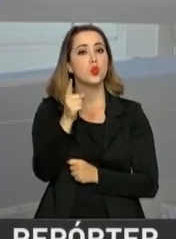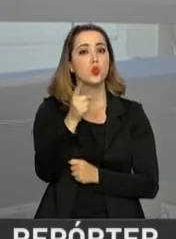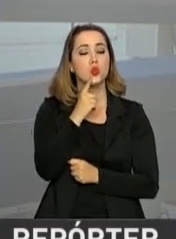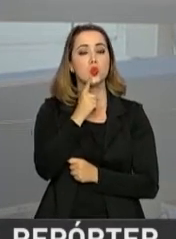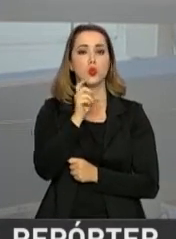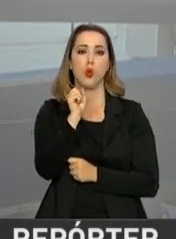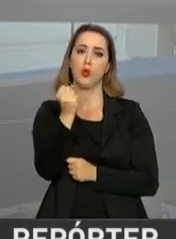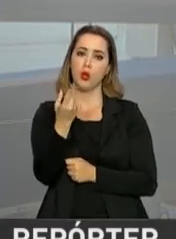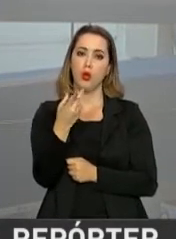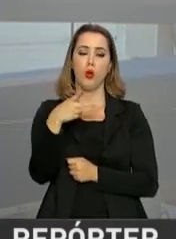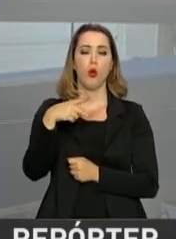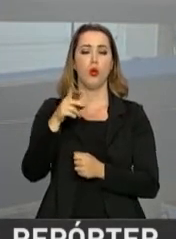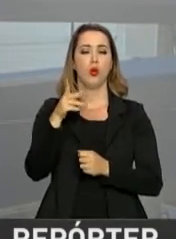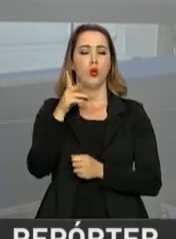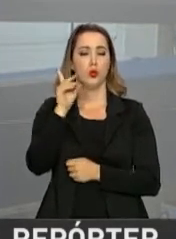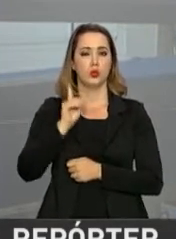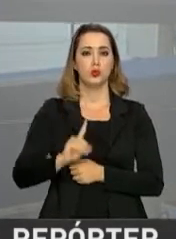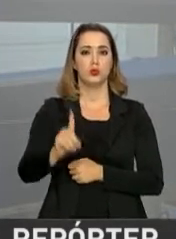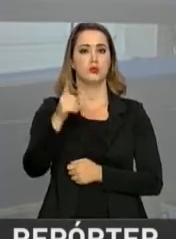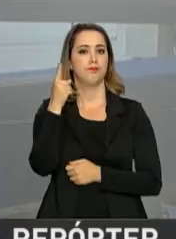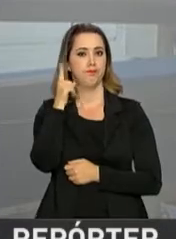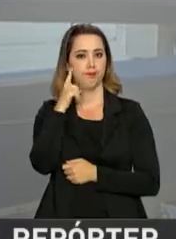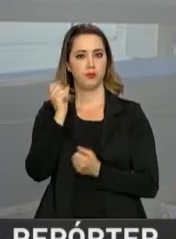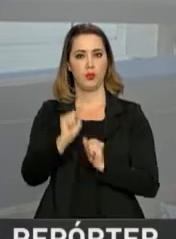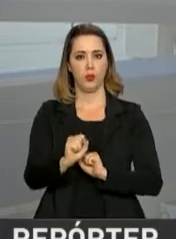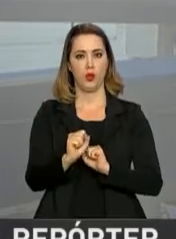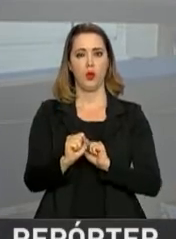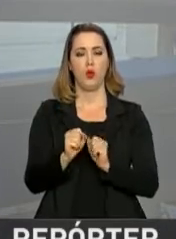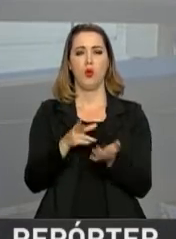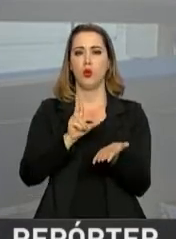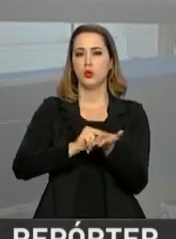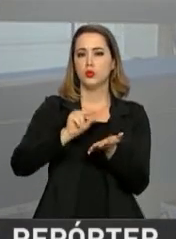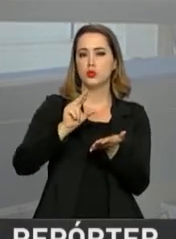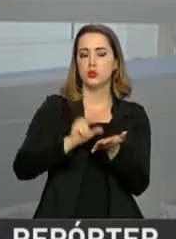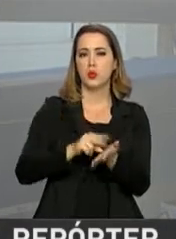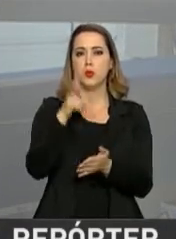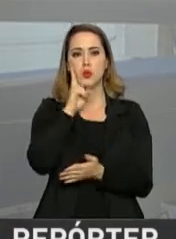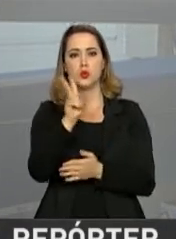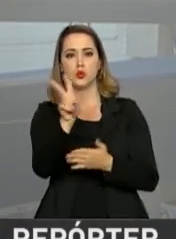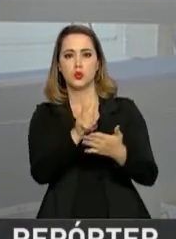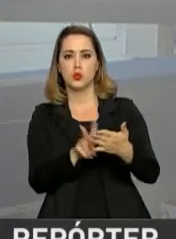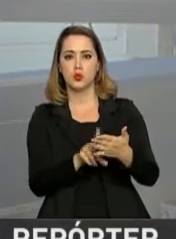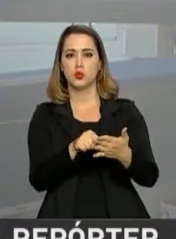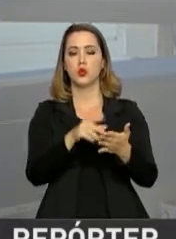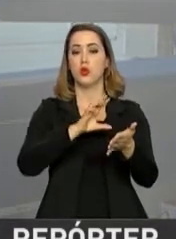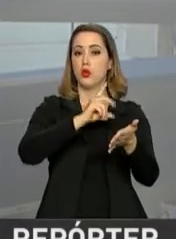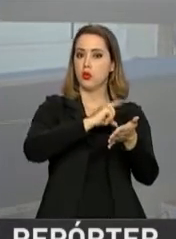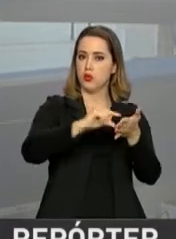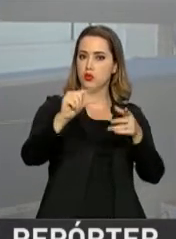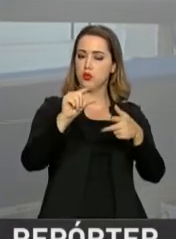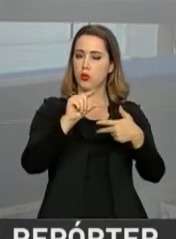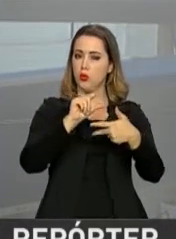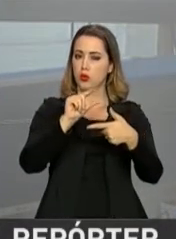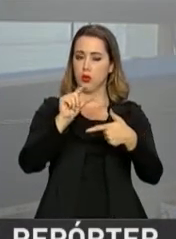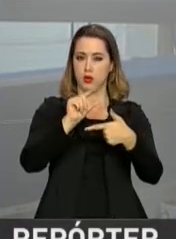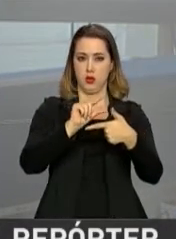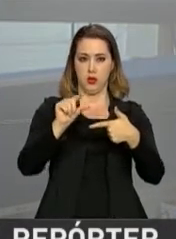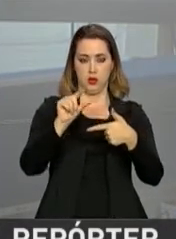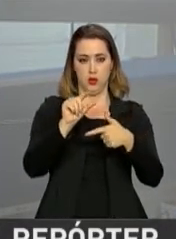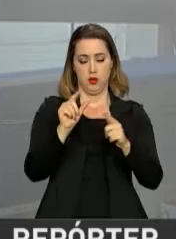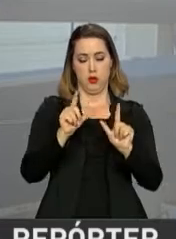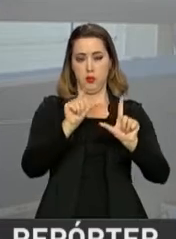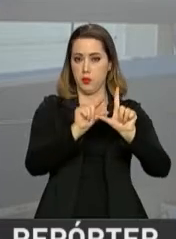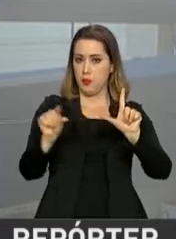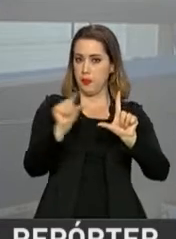o aparelho eletrônico específico vai permitir que a resposta do atendimento sejam visualizadas em texto no visor do telefone mas olha a